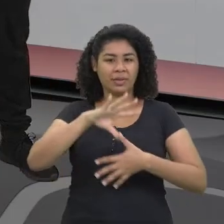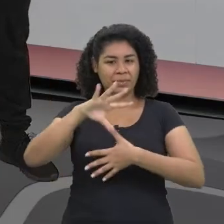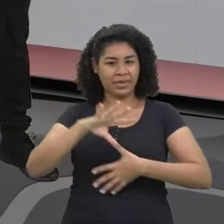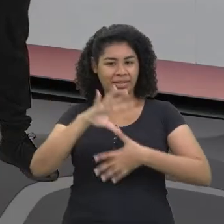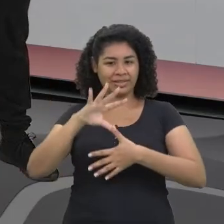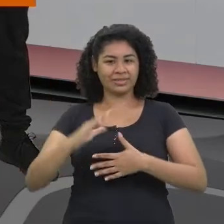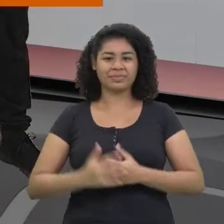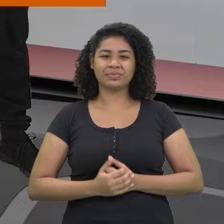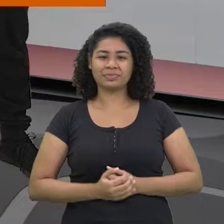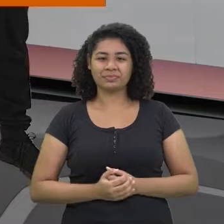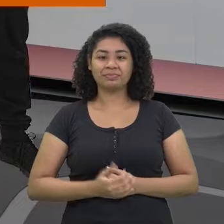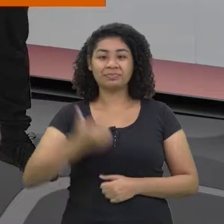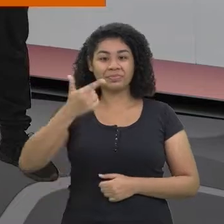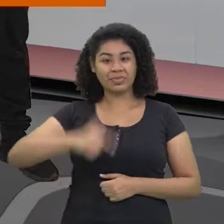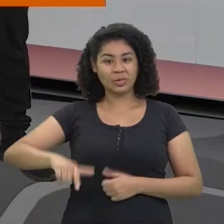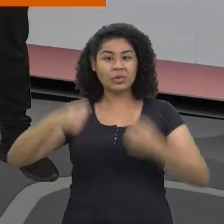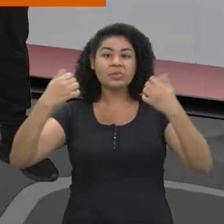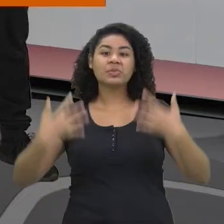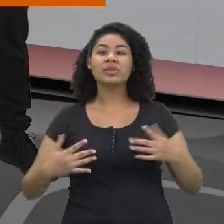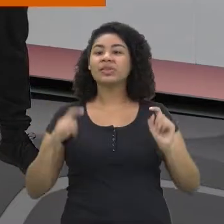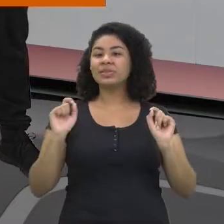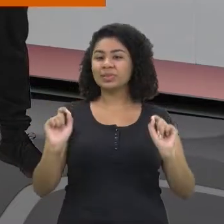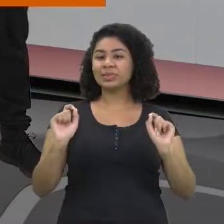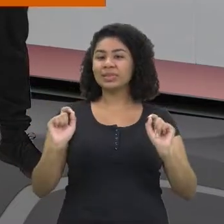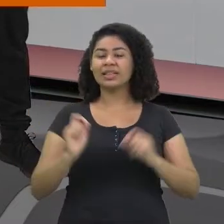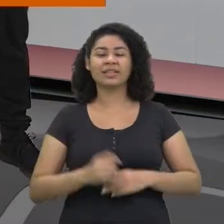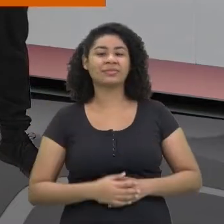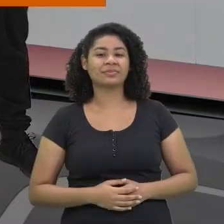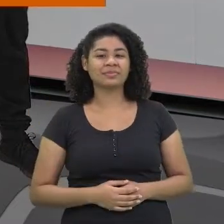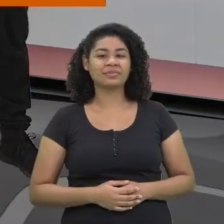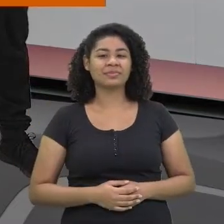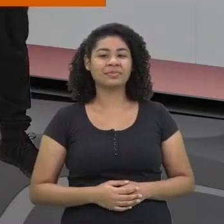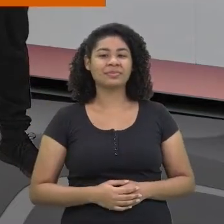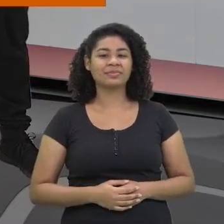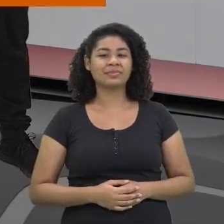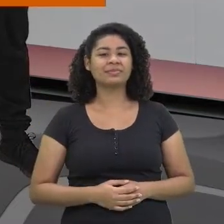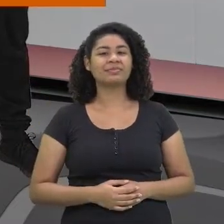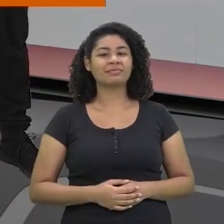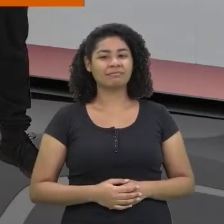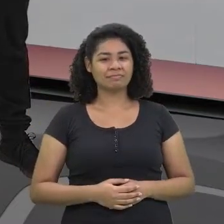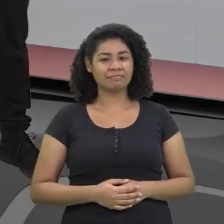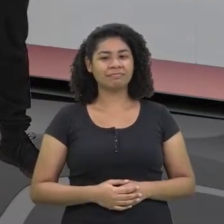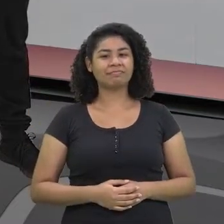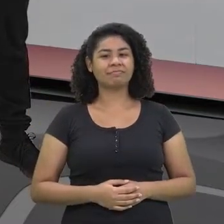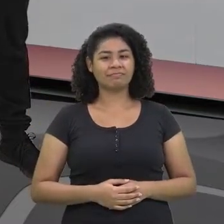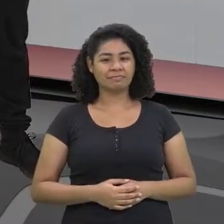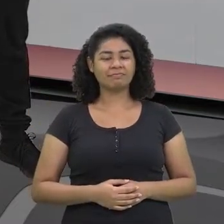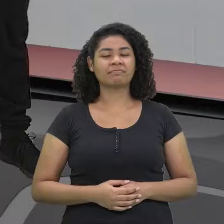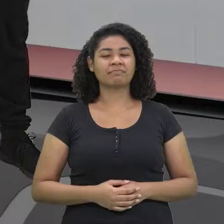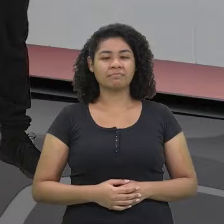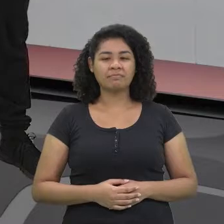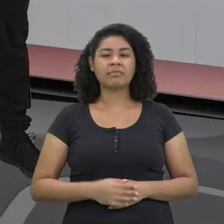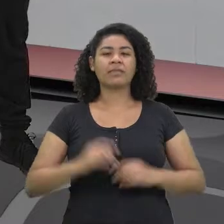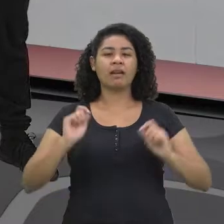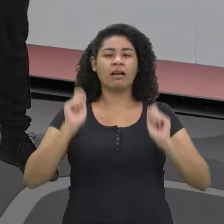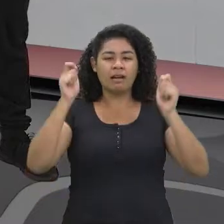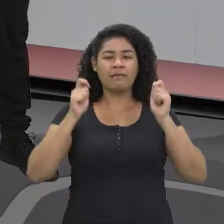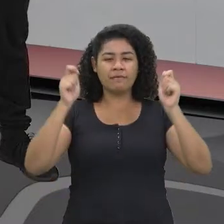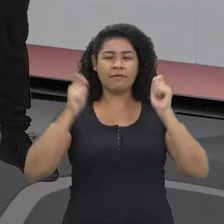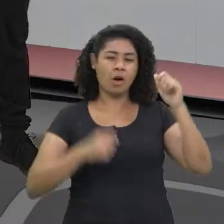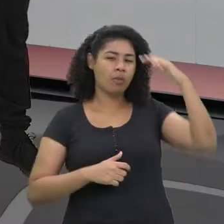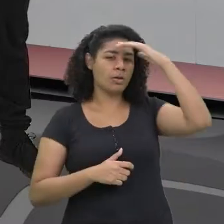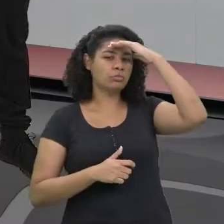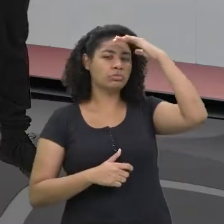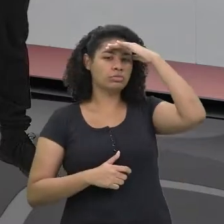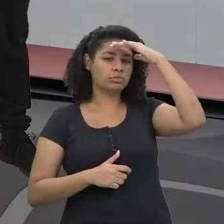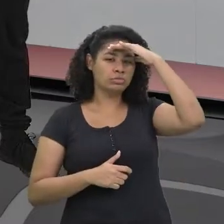vez, reforçando essa questão de quê? De que os resultados da reforma protestante vão